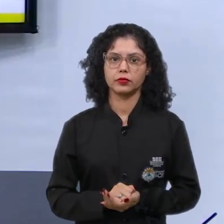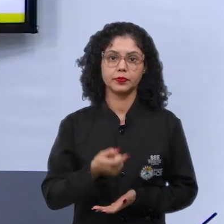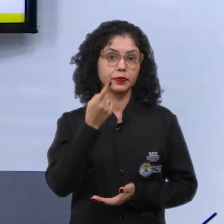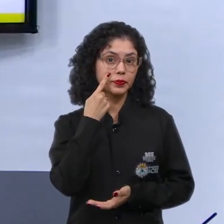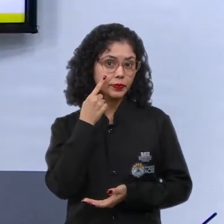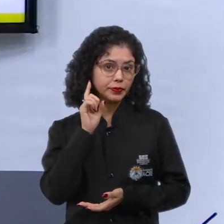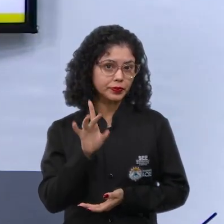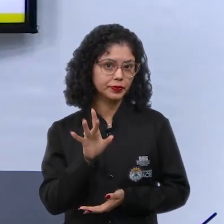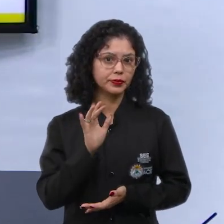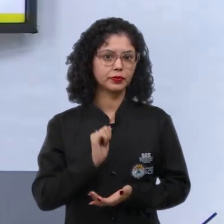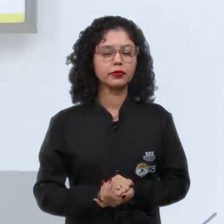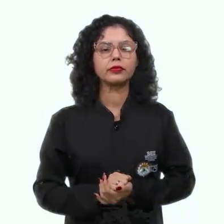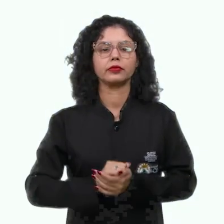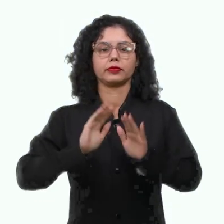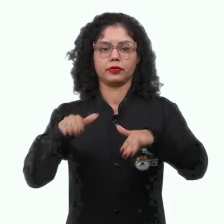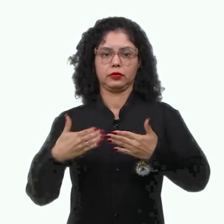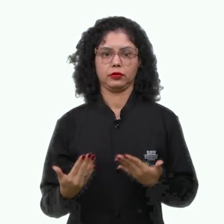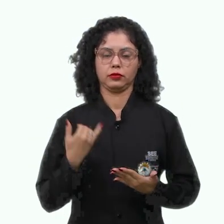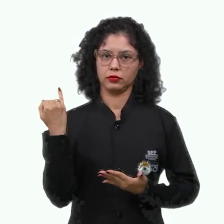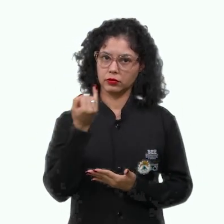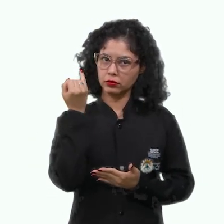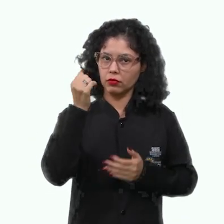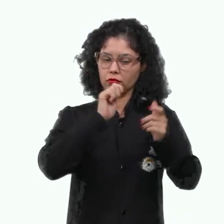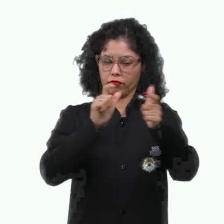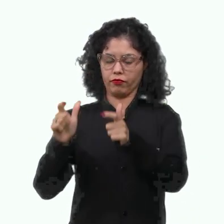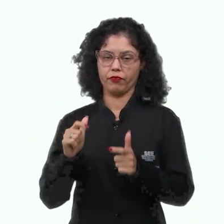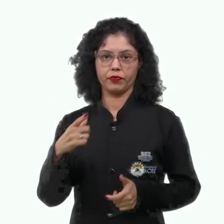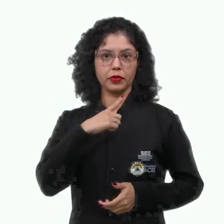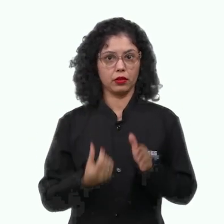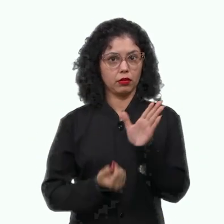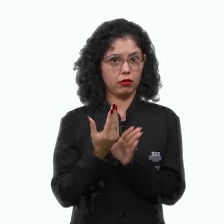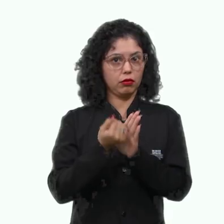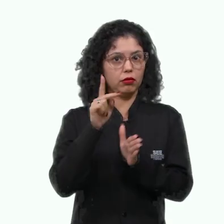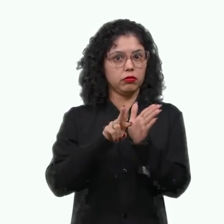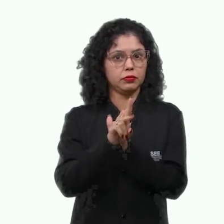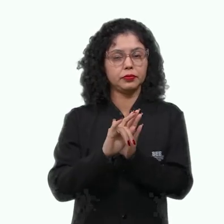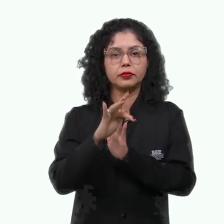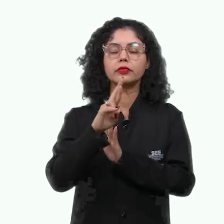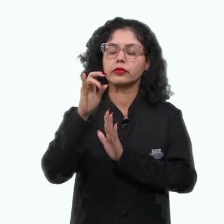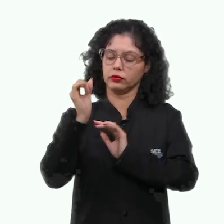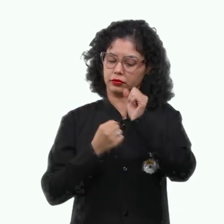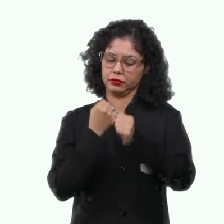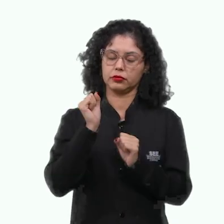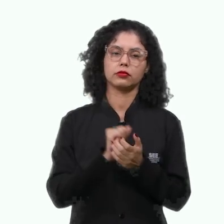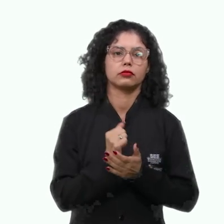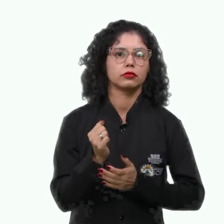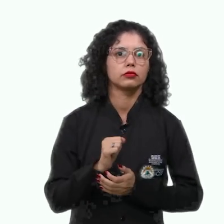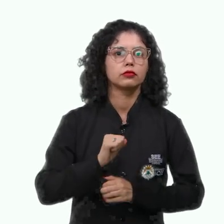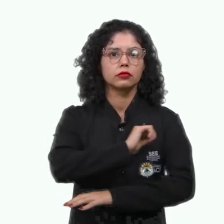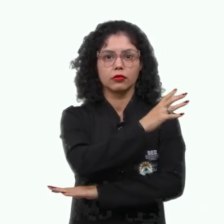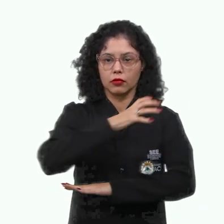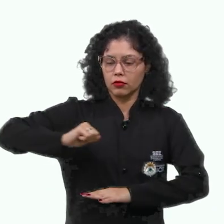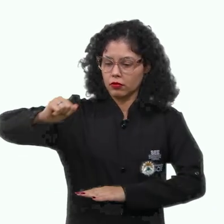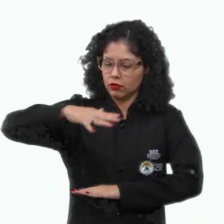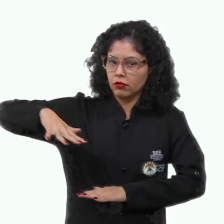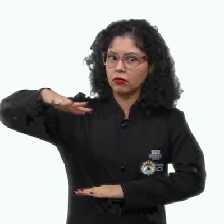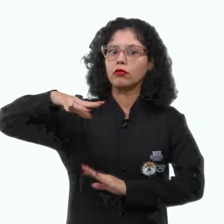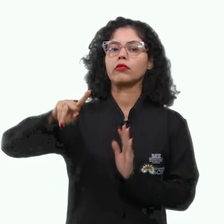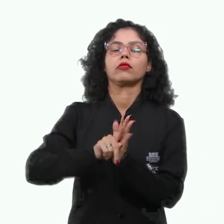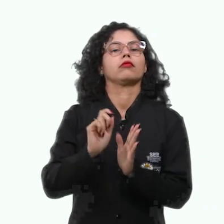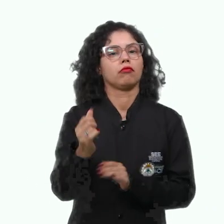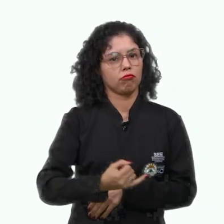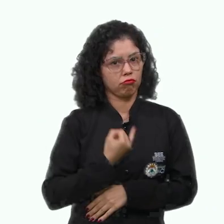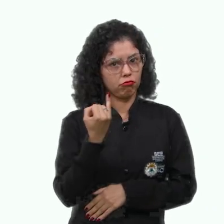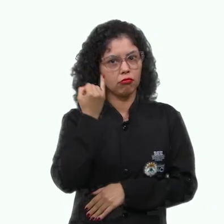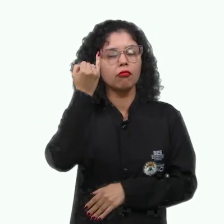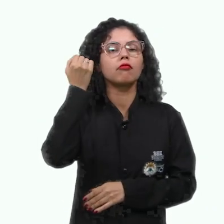só, quais são as principais áreas que a biofábrica vai atuar? Pessoal, a agricultura, ela é a campeã, tá?